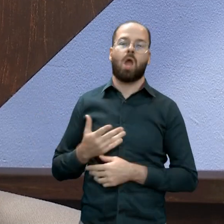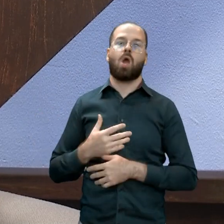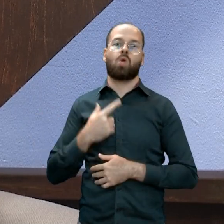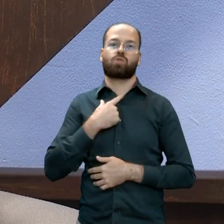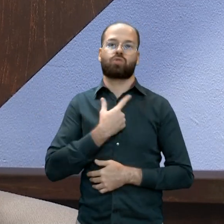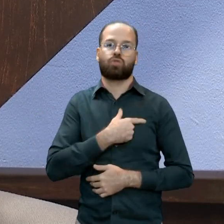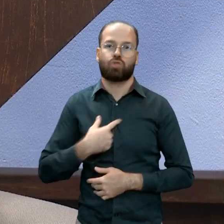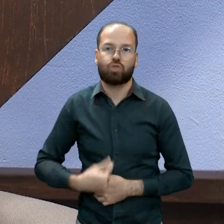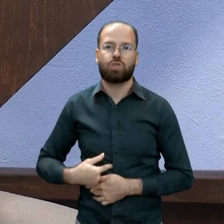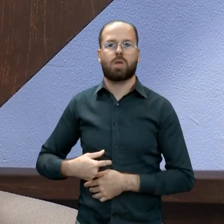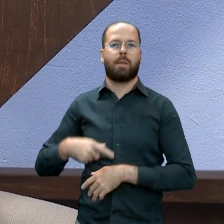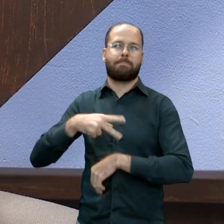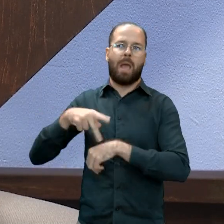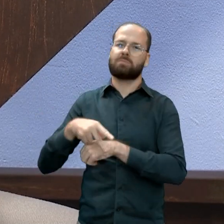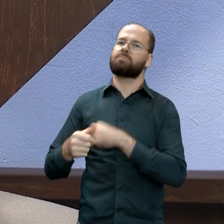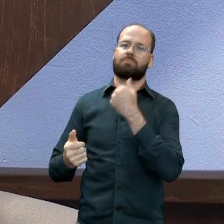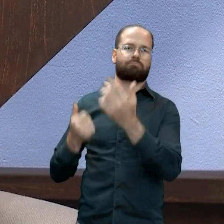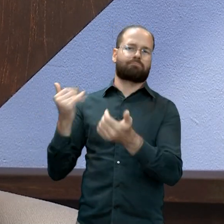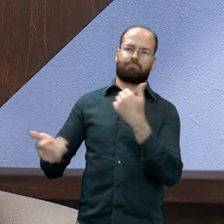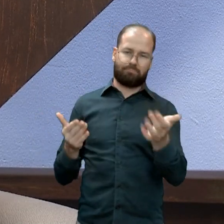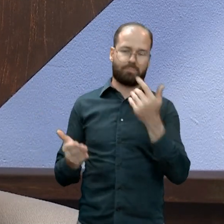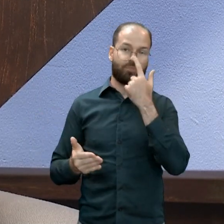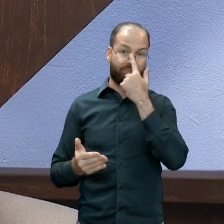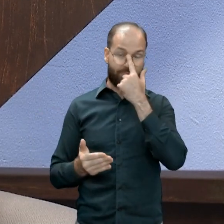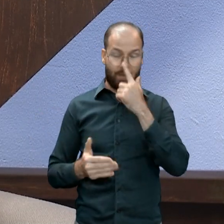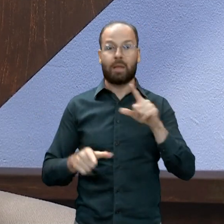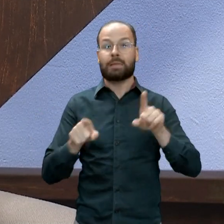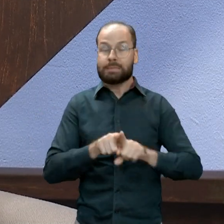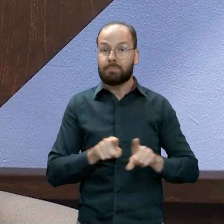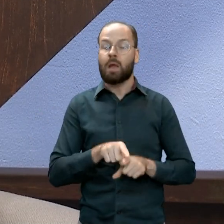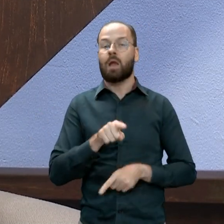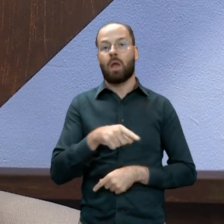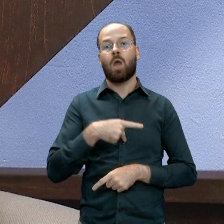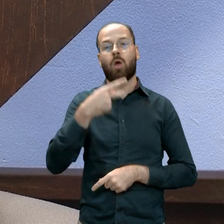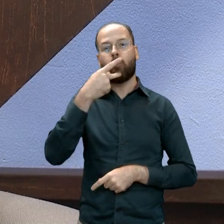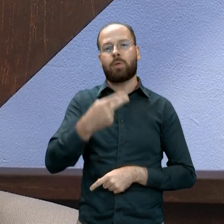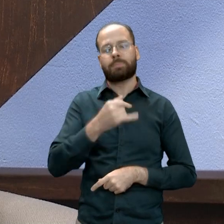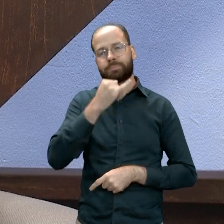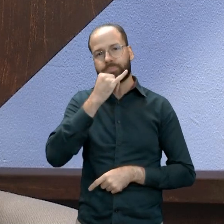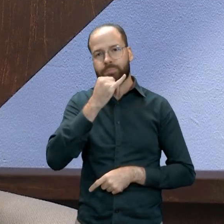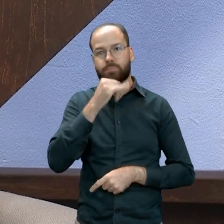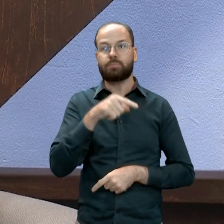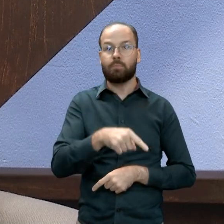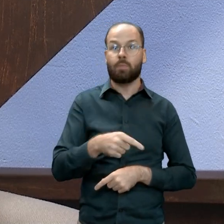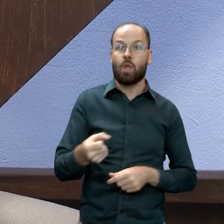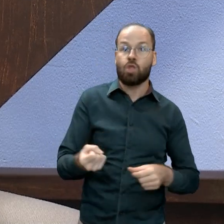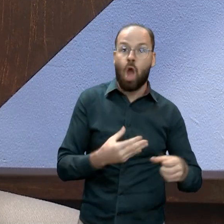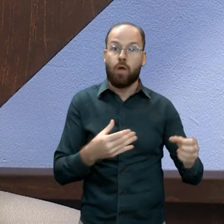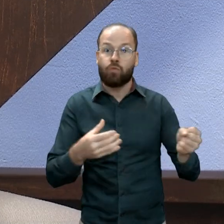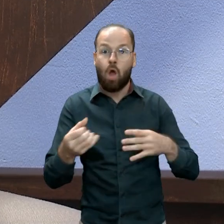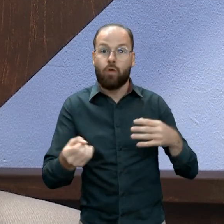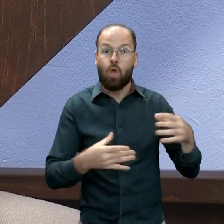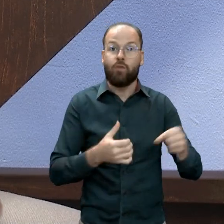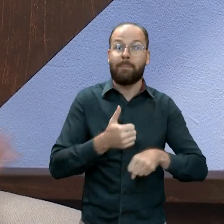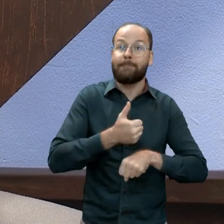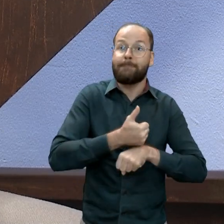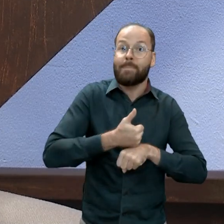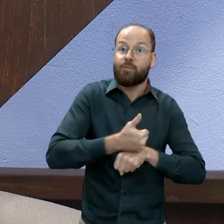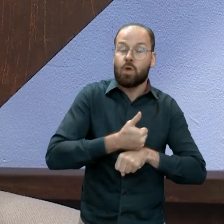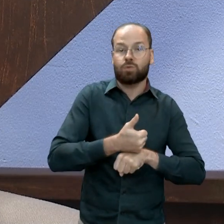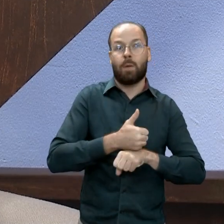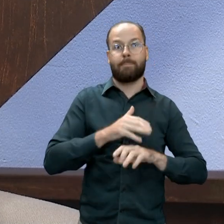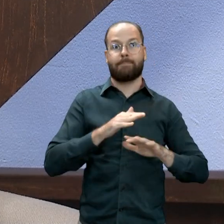assim de introdução de novas tecnologias, de você ter acesso àquela diferenciação do mercado que talvez você não teria aqui.